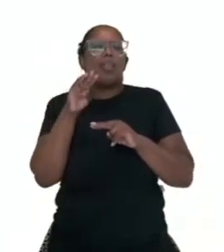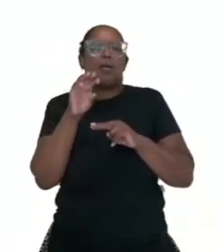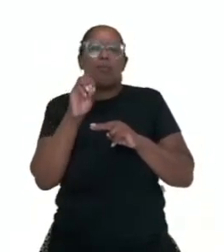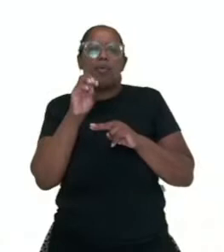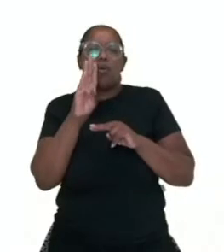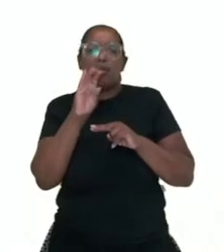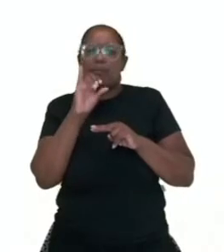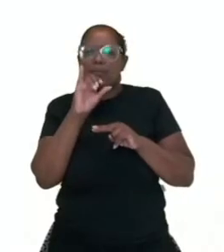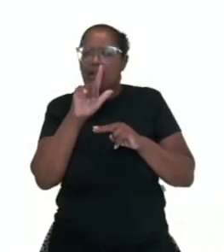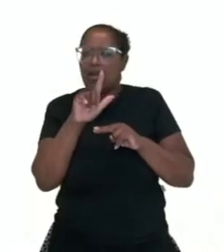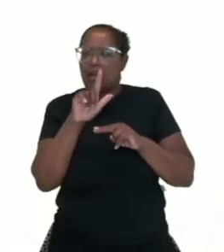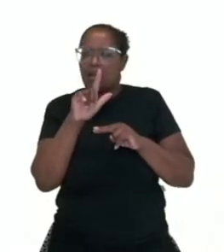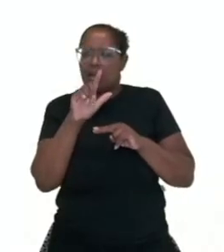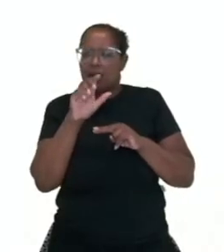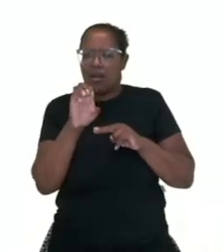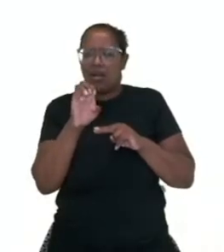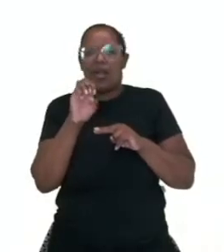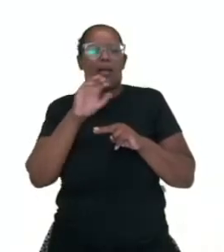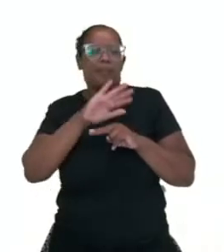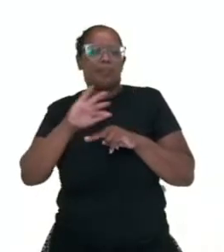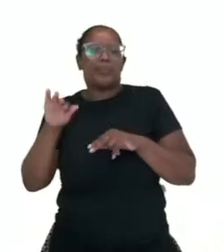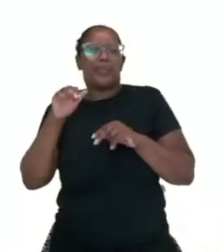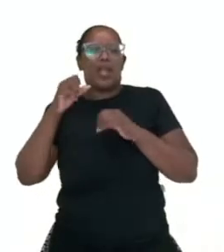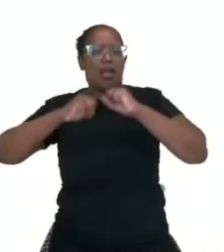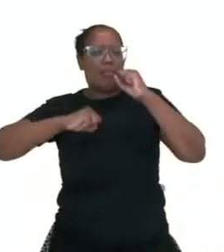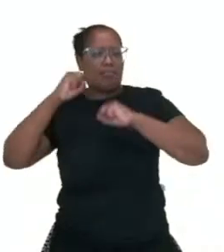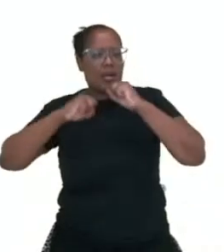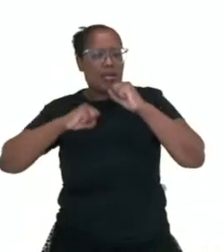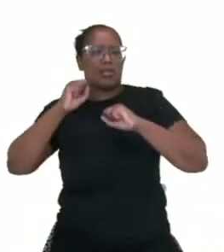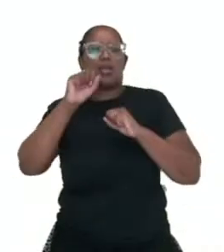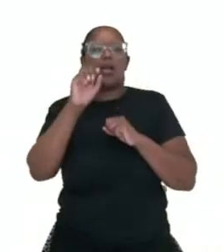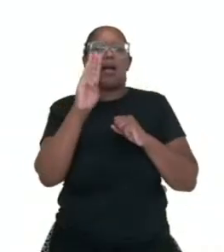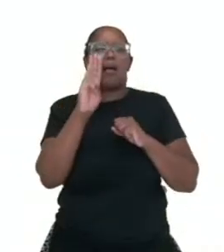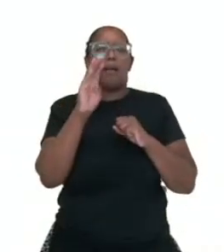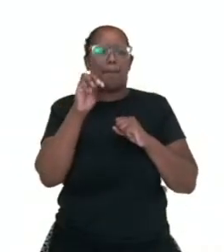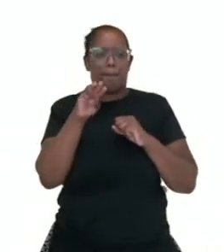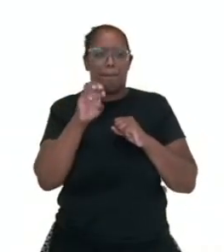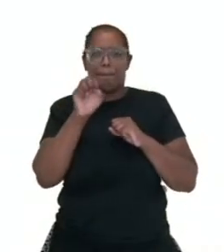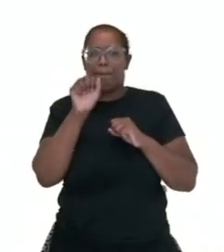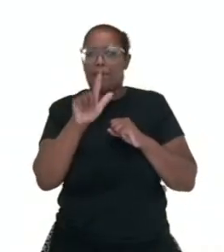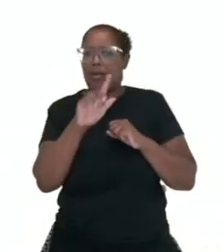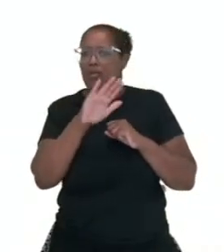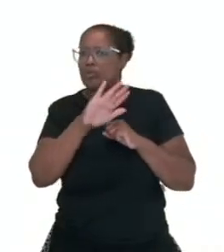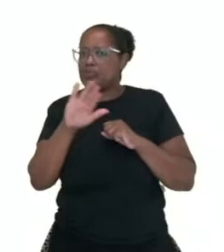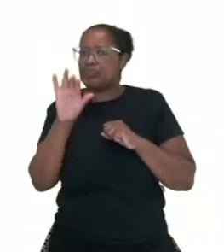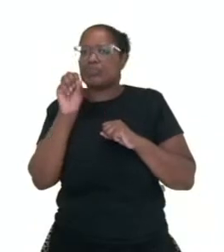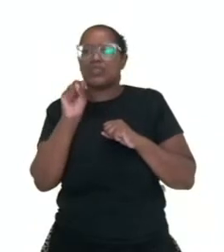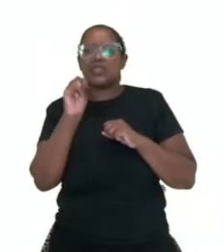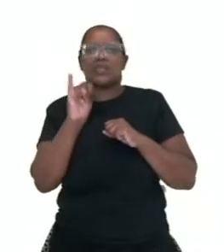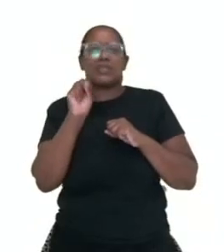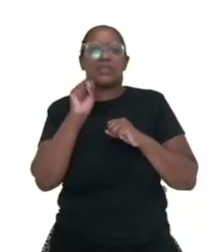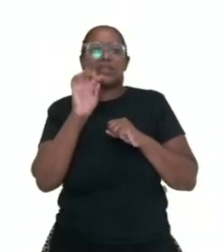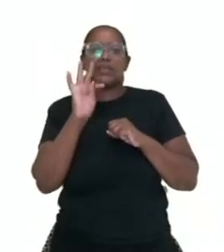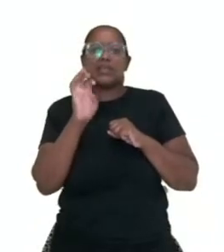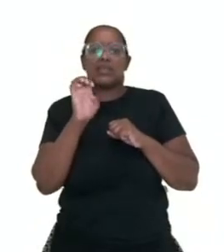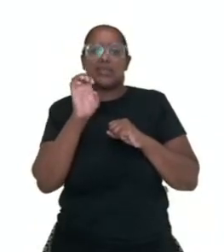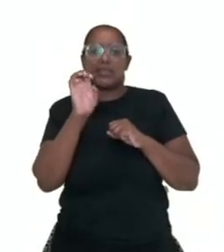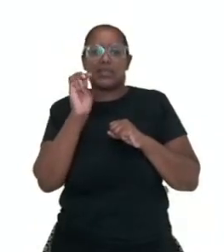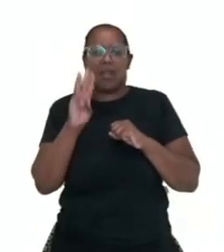Bell System, a empresa desses dois engenheiros que criaram o sistema, tá? Ele era um sistema fechado